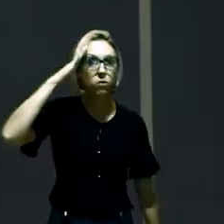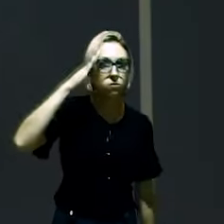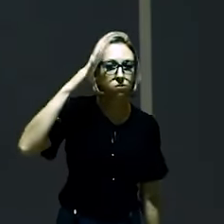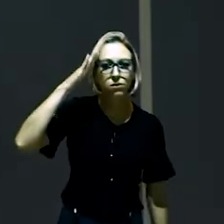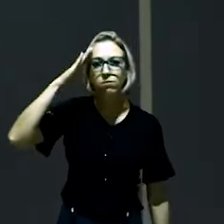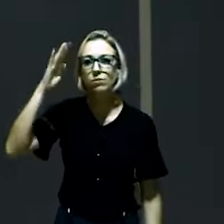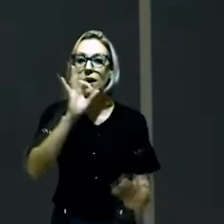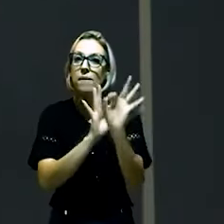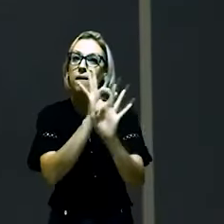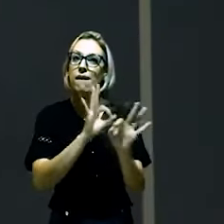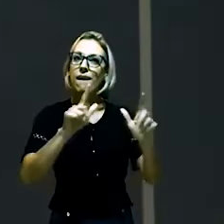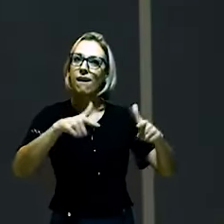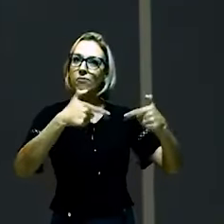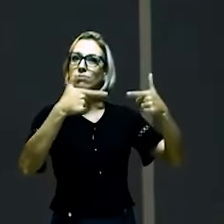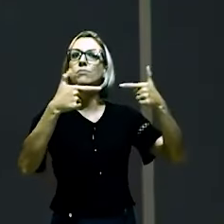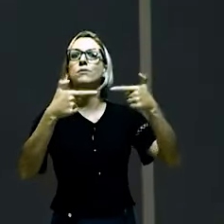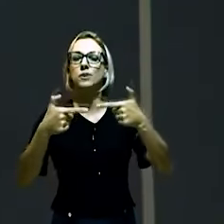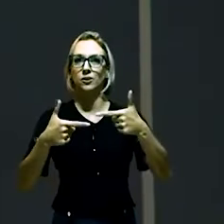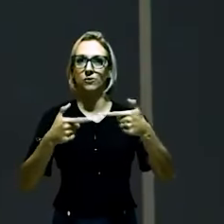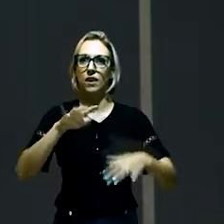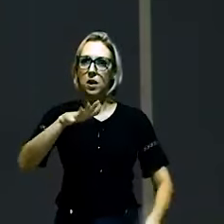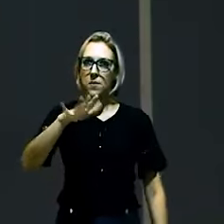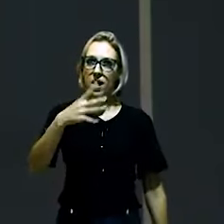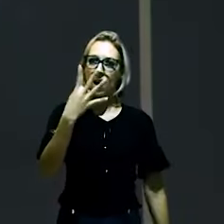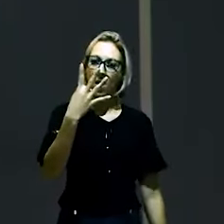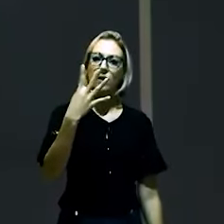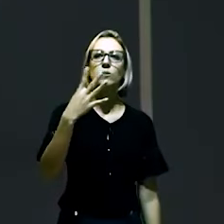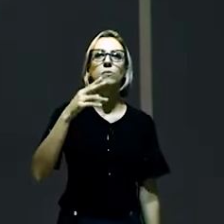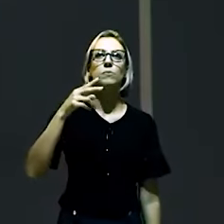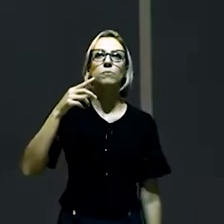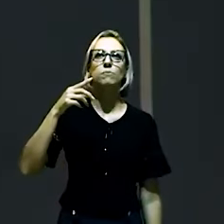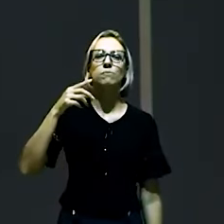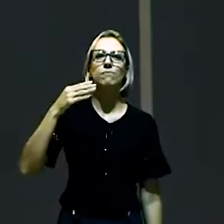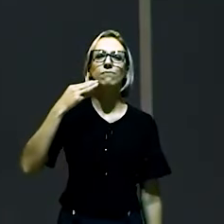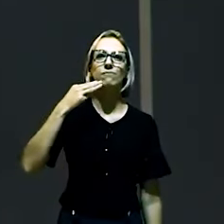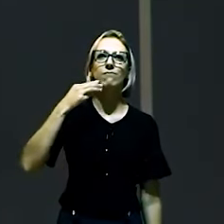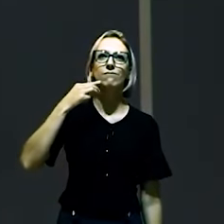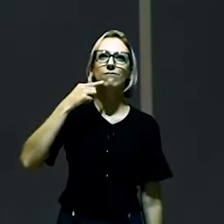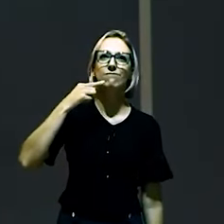Diz que Salomão tinha 4.000 baias para cavalos.